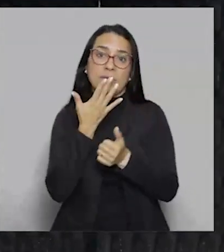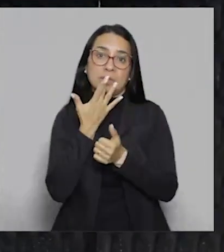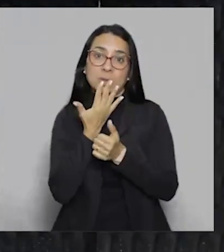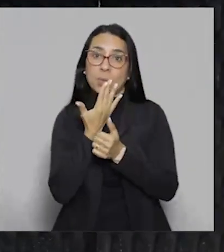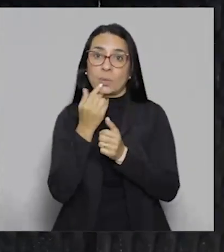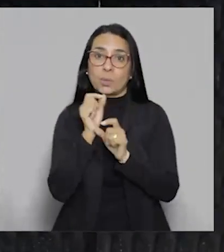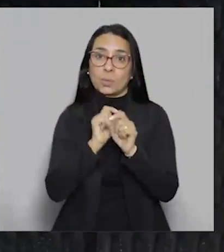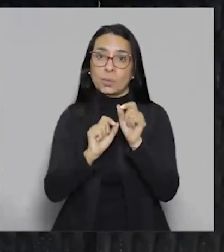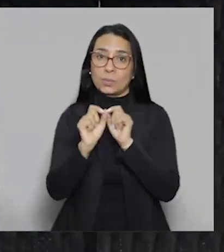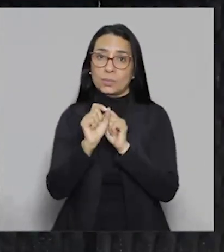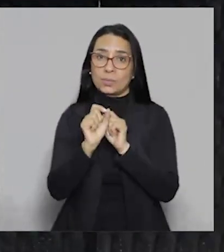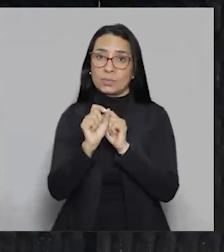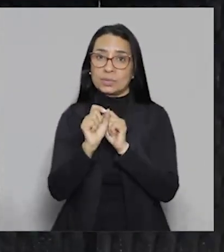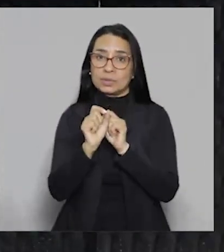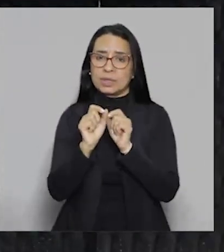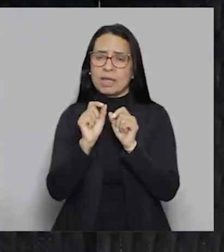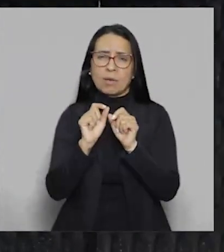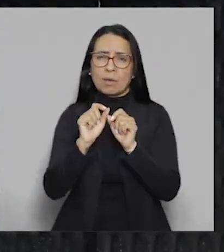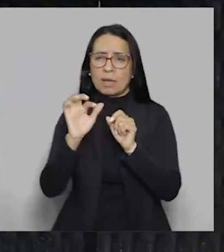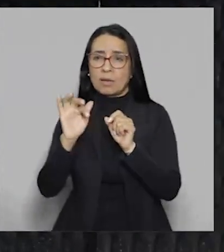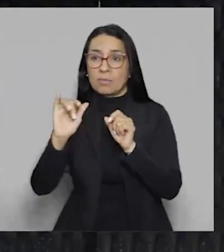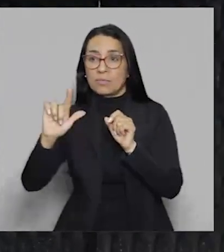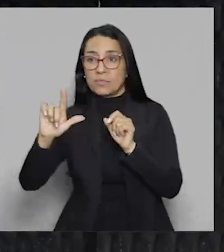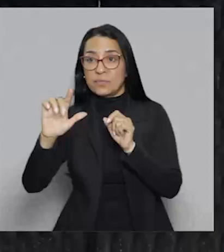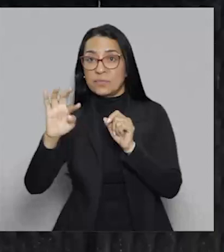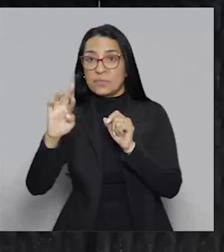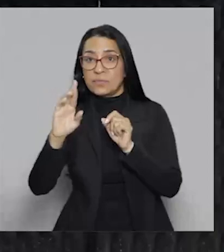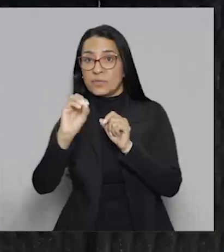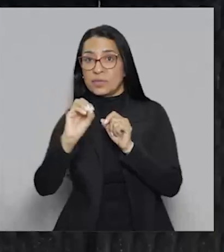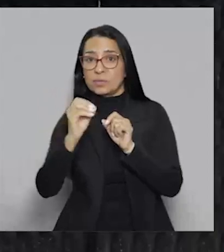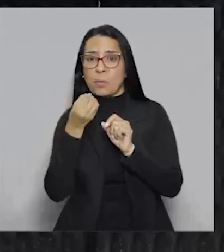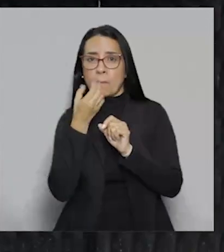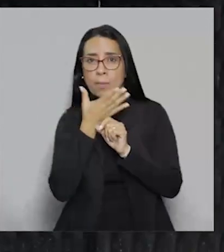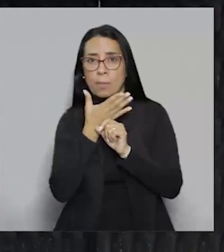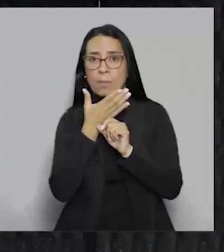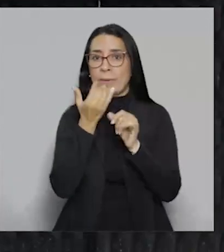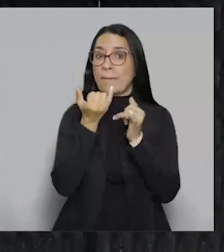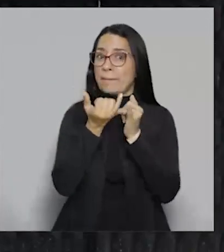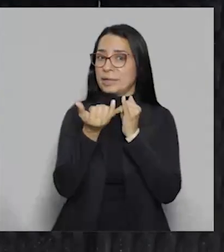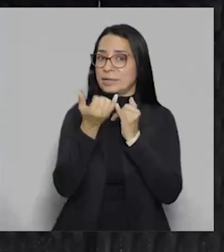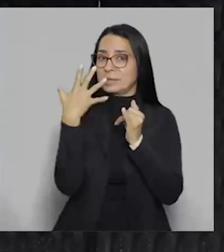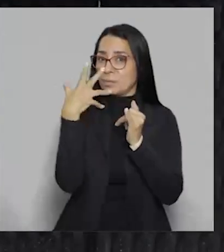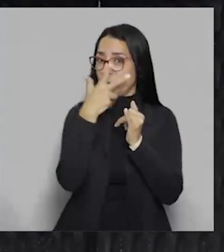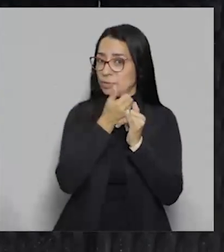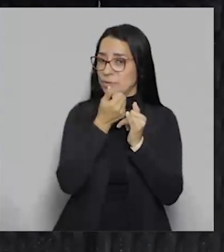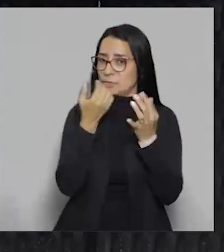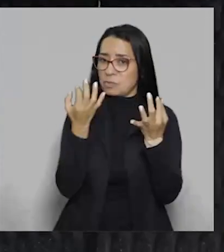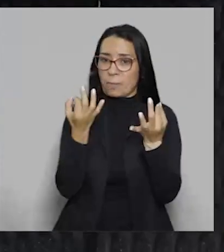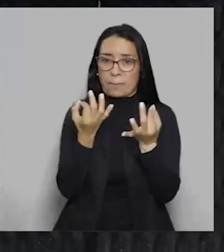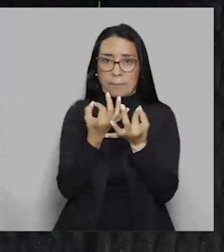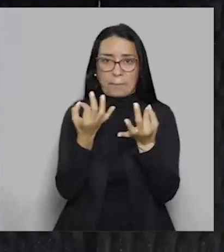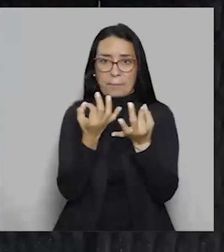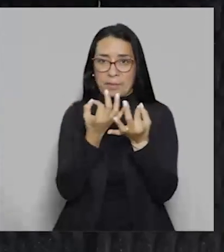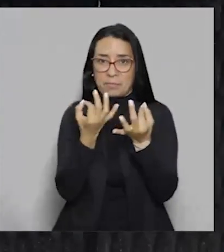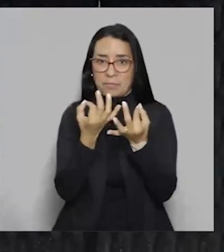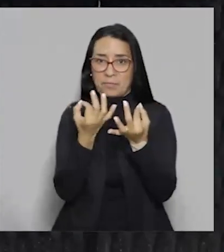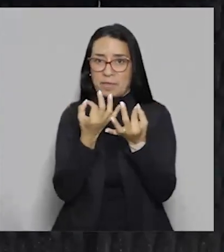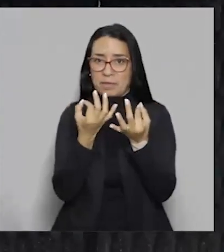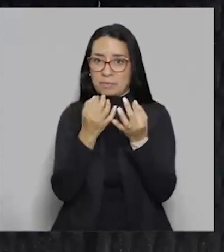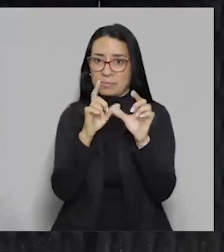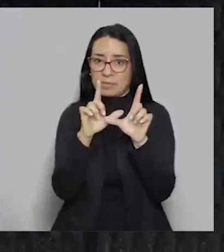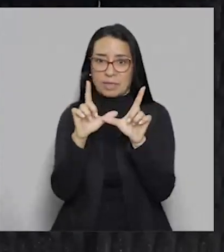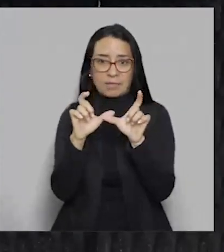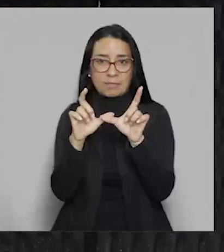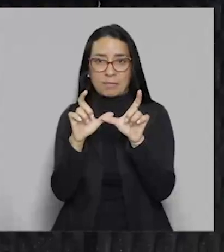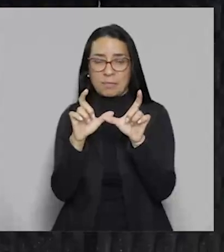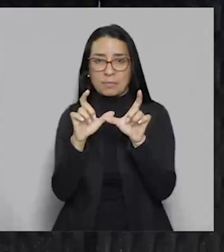alguns amigos meus aqui do estúdio sempre fazem, né? Para que eu pareça bonito na foto. Eu estou tão perfeito nessa foto, tão maravilhoso, que